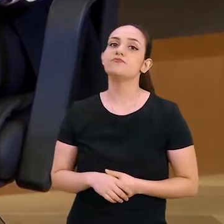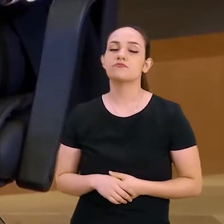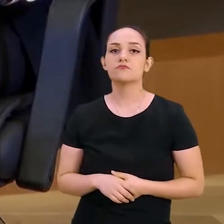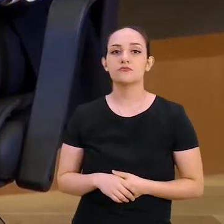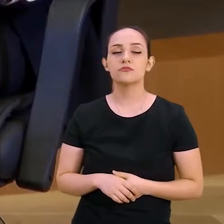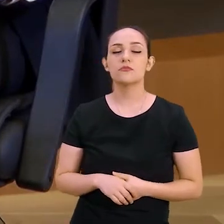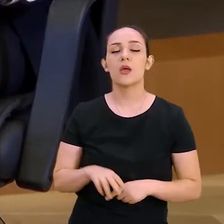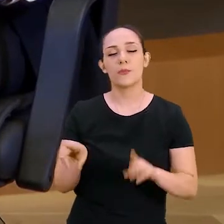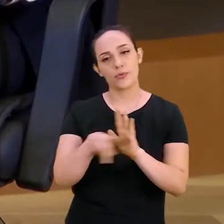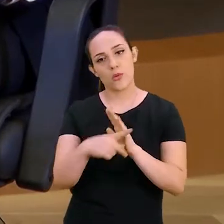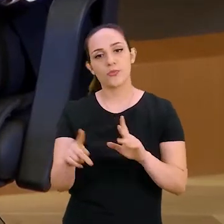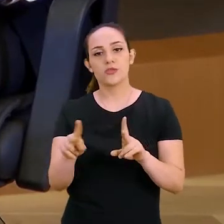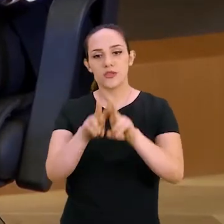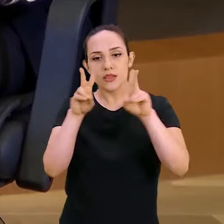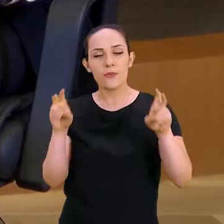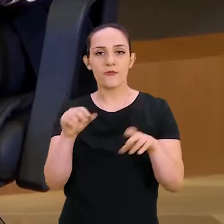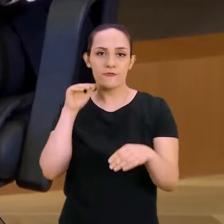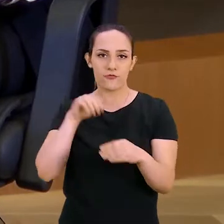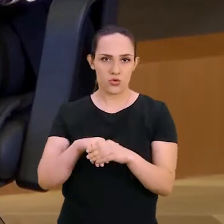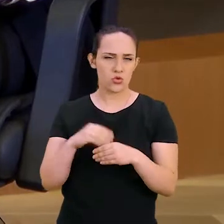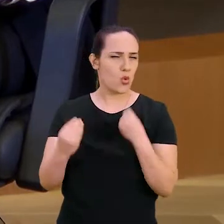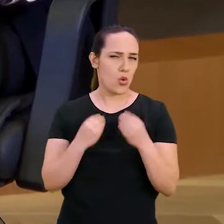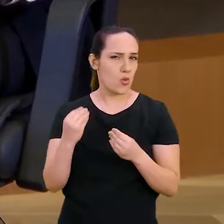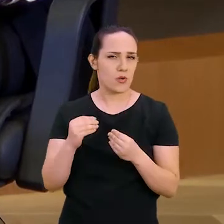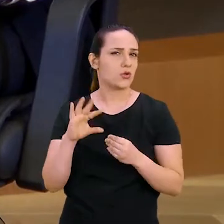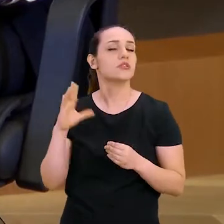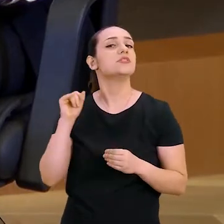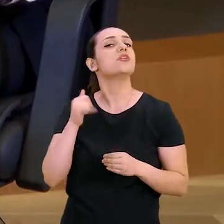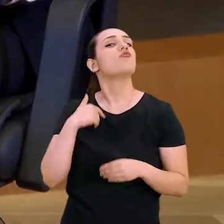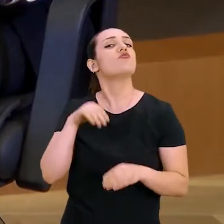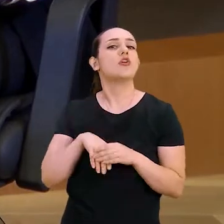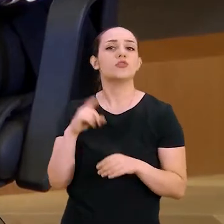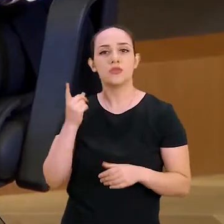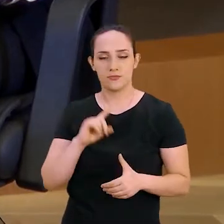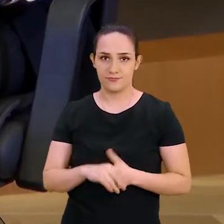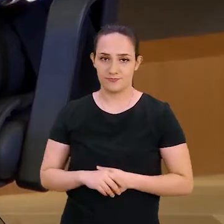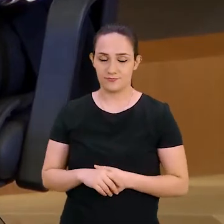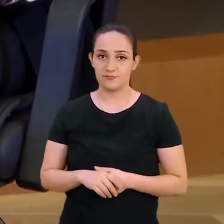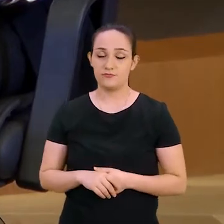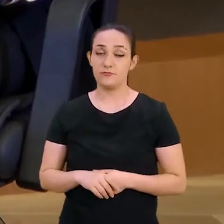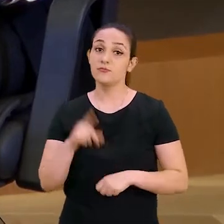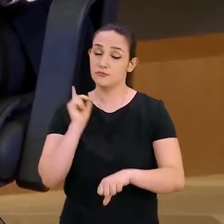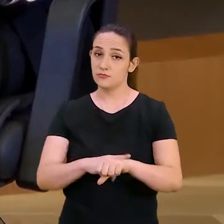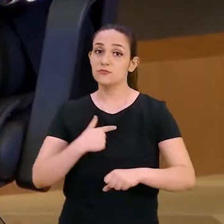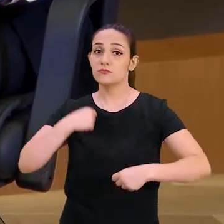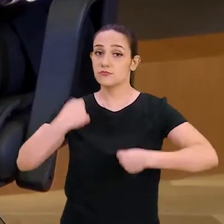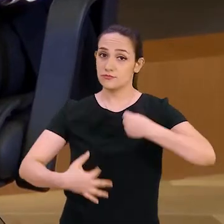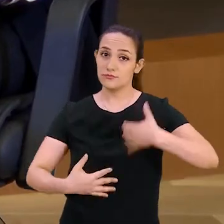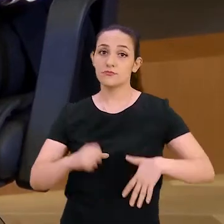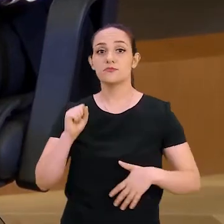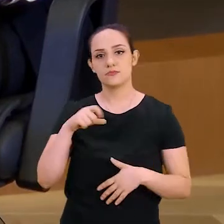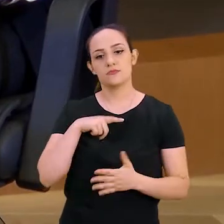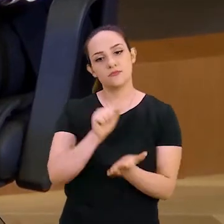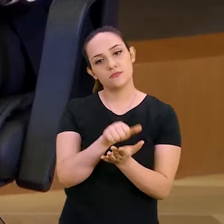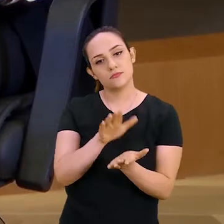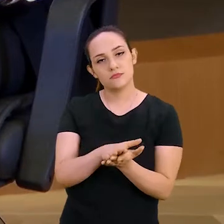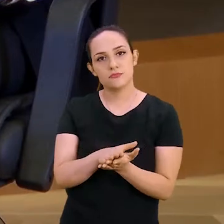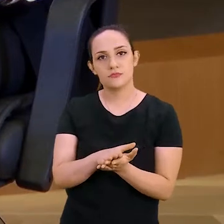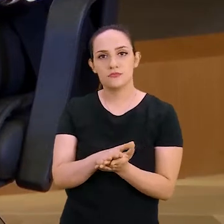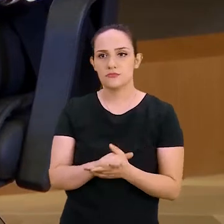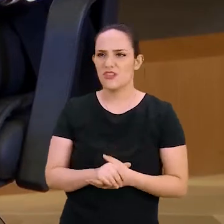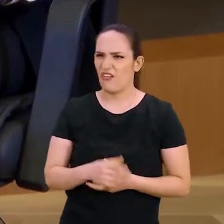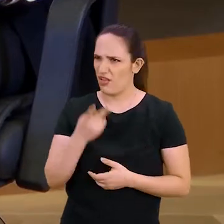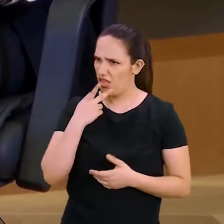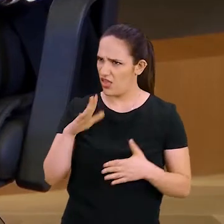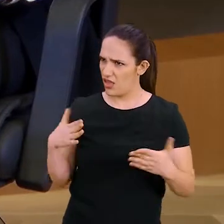interessante sobre essa questão do voto, eles estavam preocupados, o que aconteceria se não votasse, né? E quando nós explicamos que tinha que pagar uma multa, eles